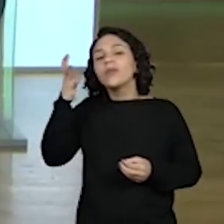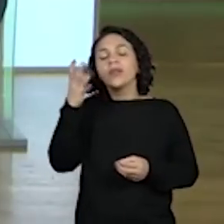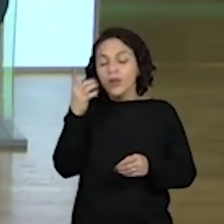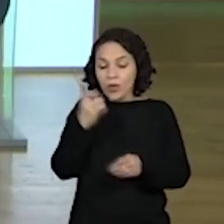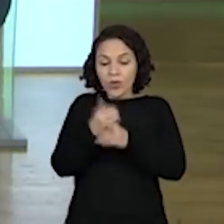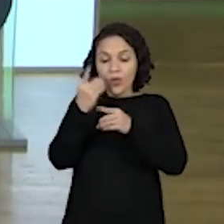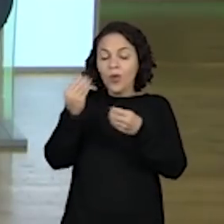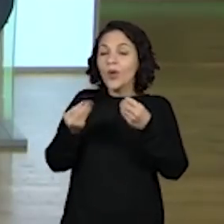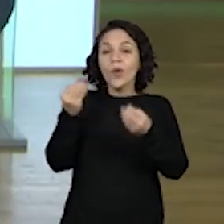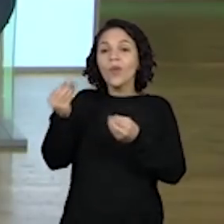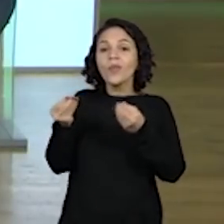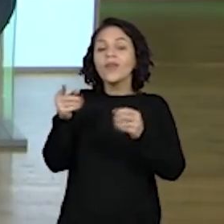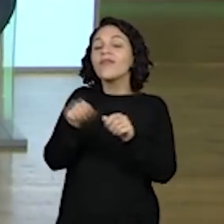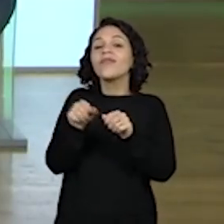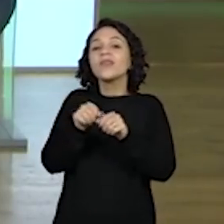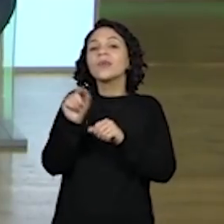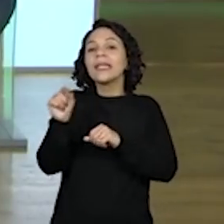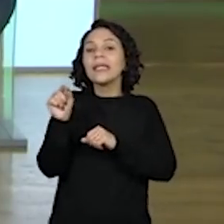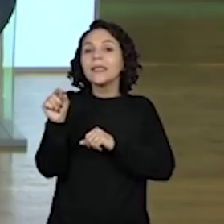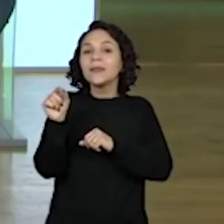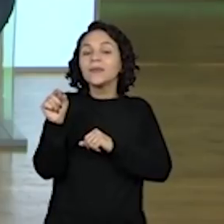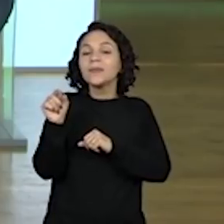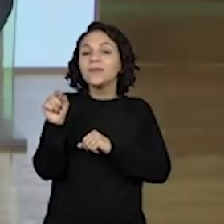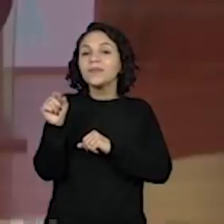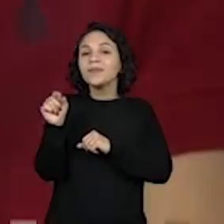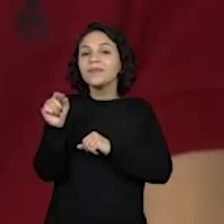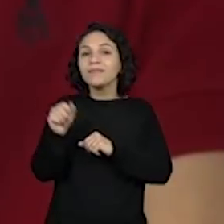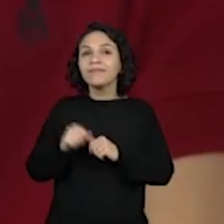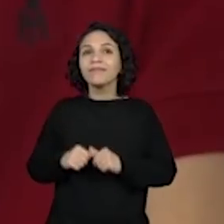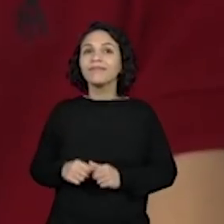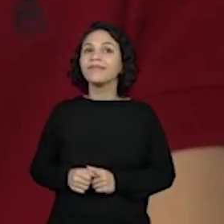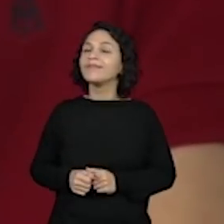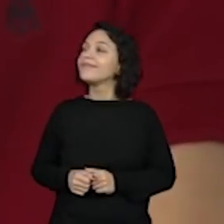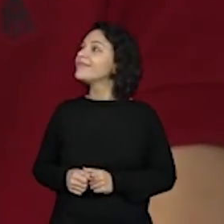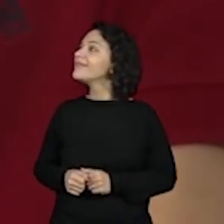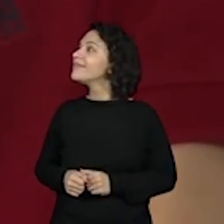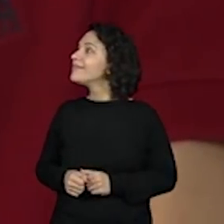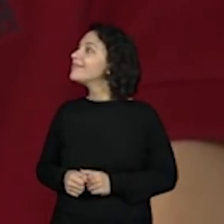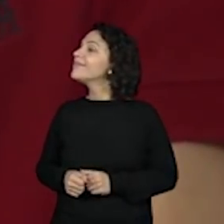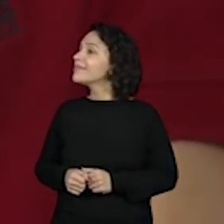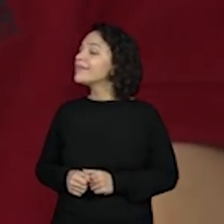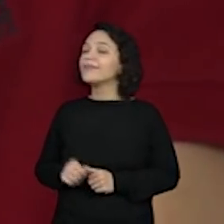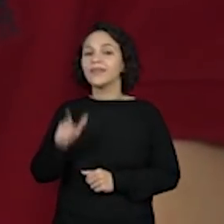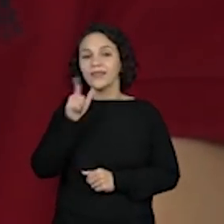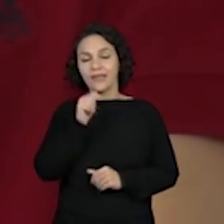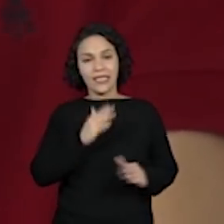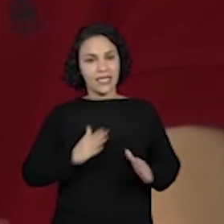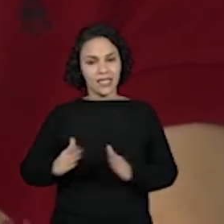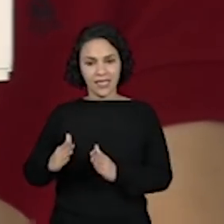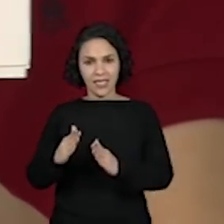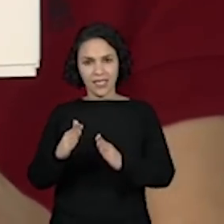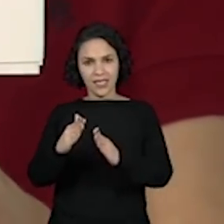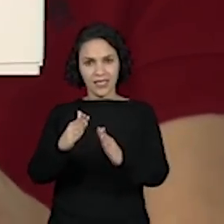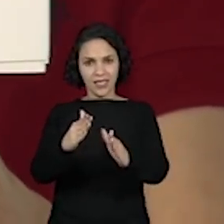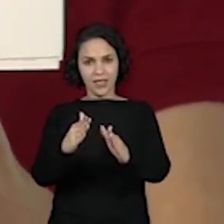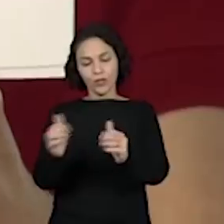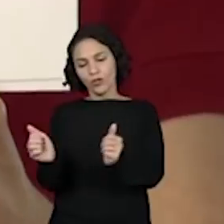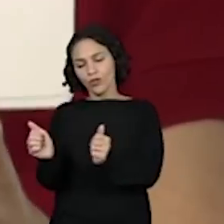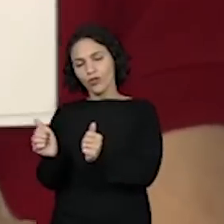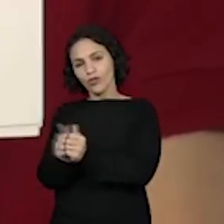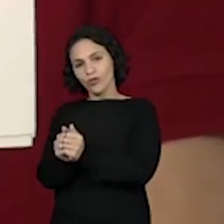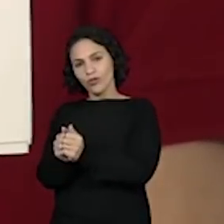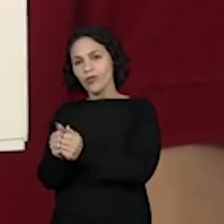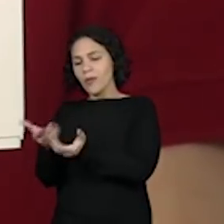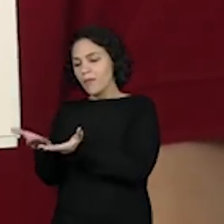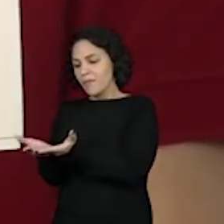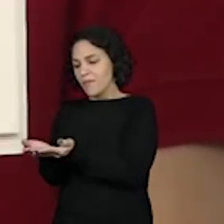gente? O que elas fizeram, né, durante esse encontro? Elas atravessaram o rio juntas, porque a senhora a levou